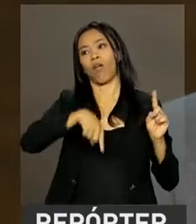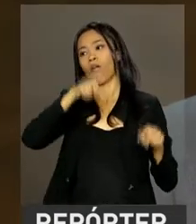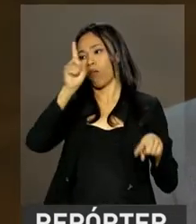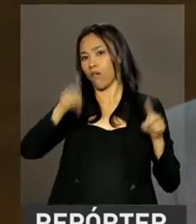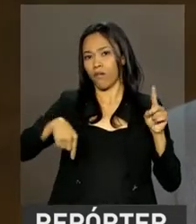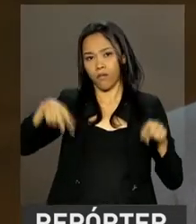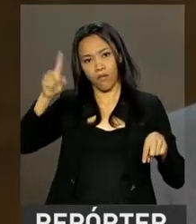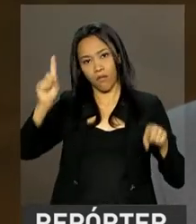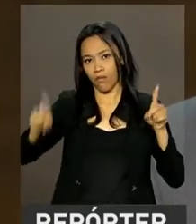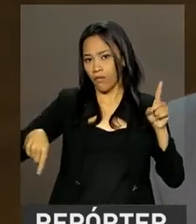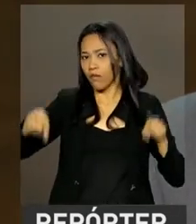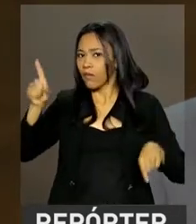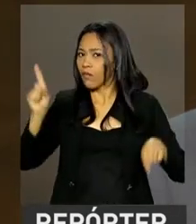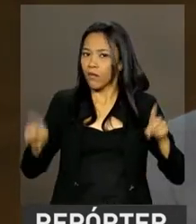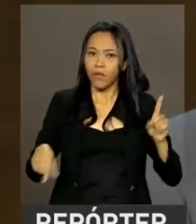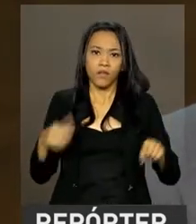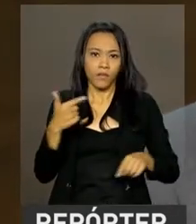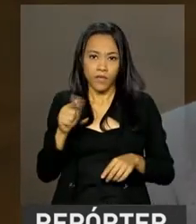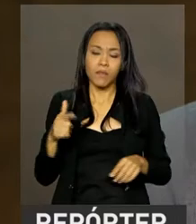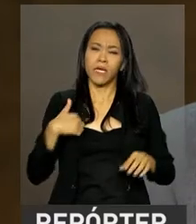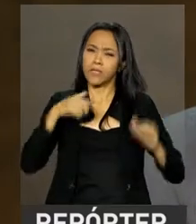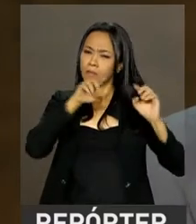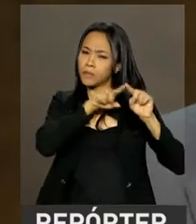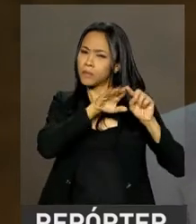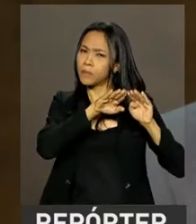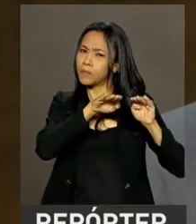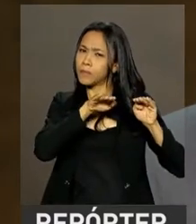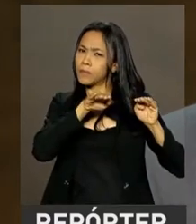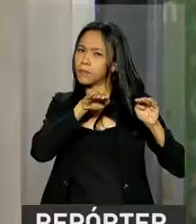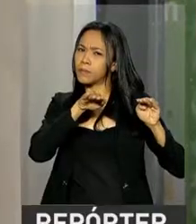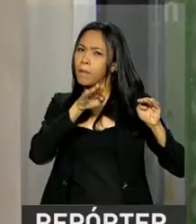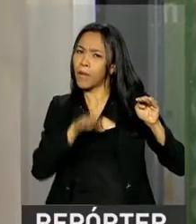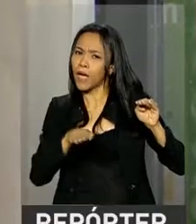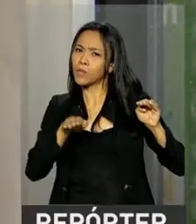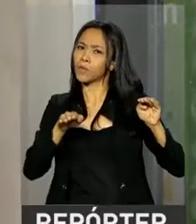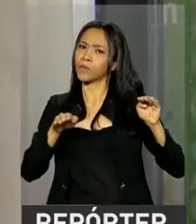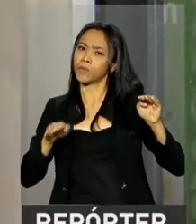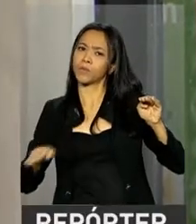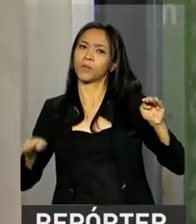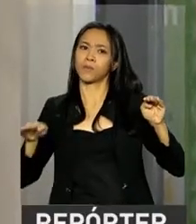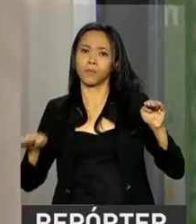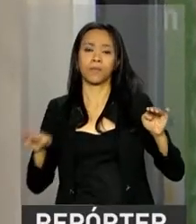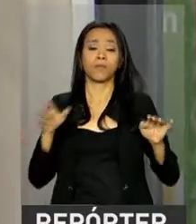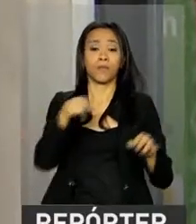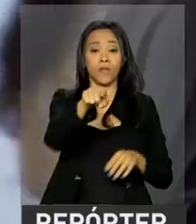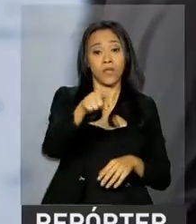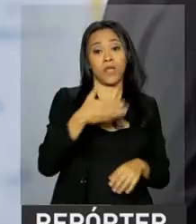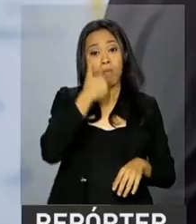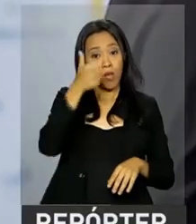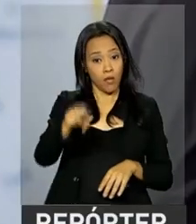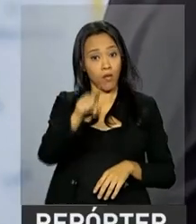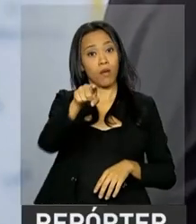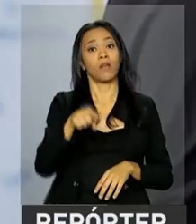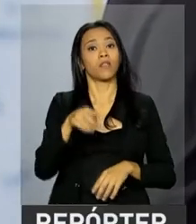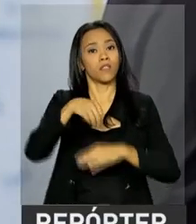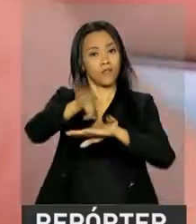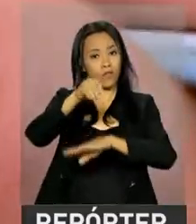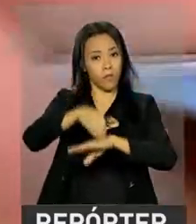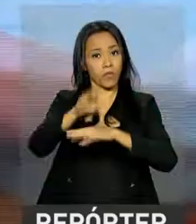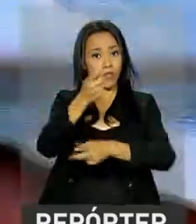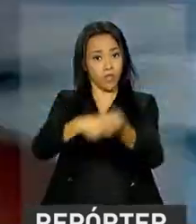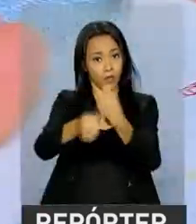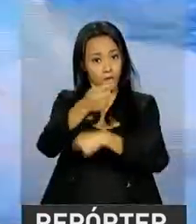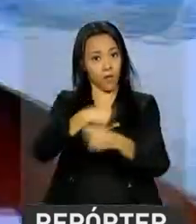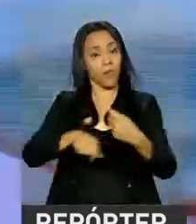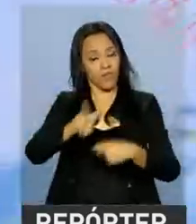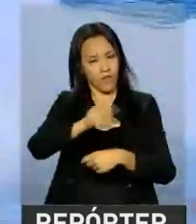conseguir manter ela de uma forma mais estável em níveis mais baixos. E a melhora dos indicadores econômicos deve refletir também no